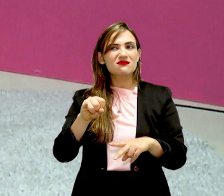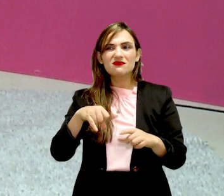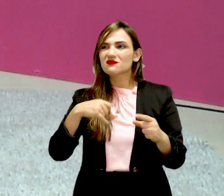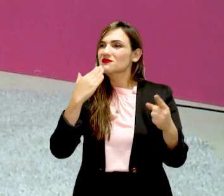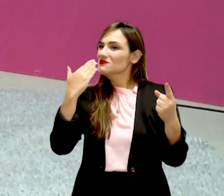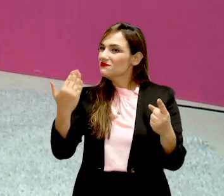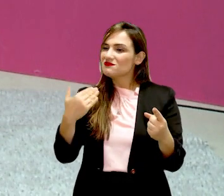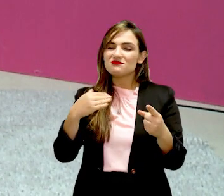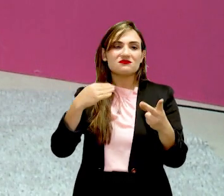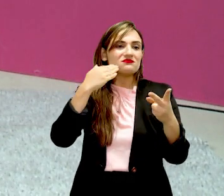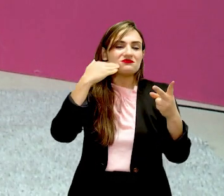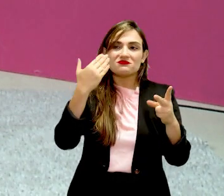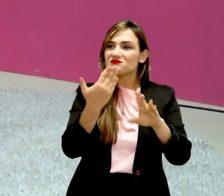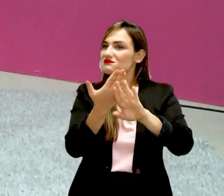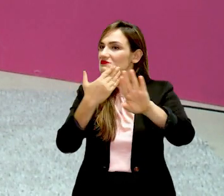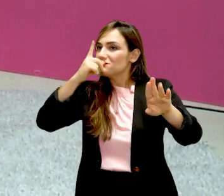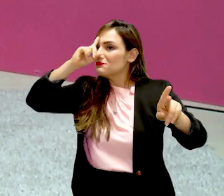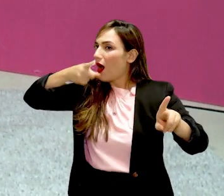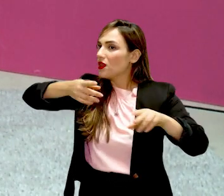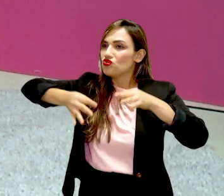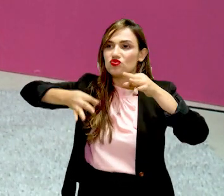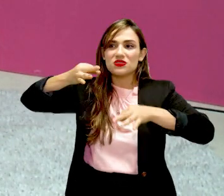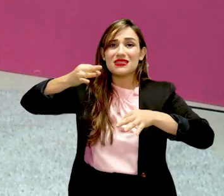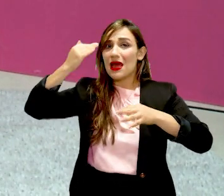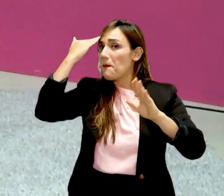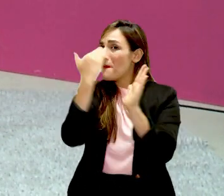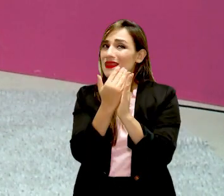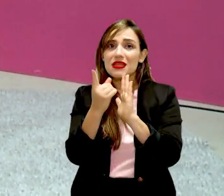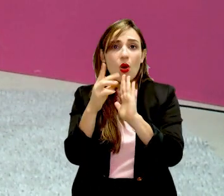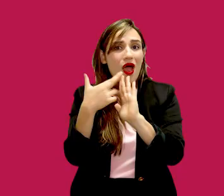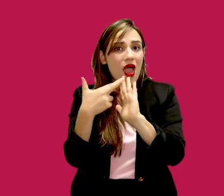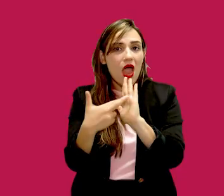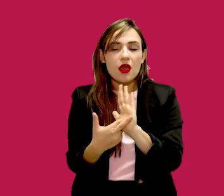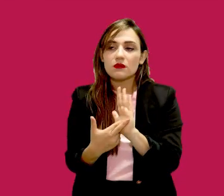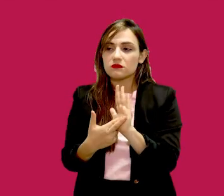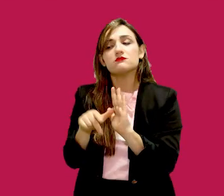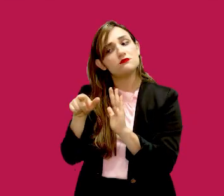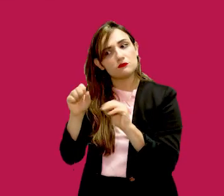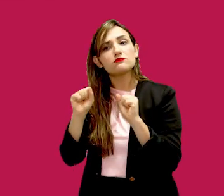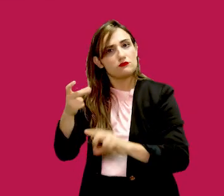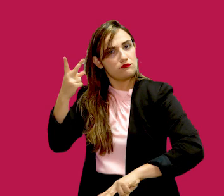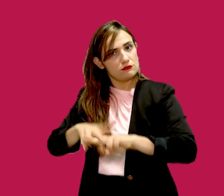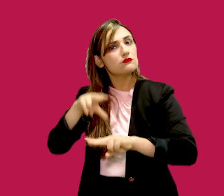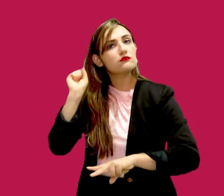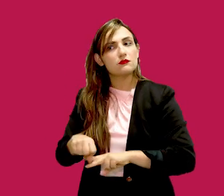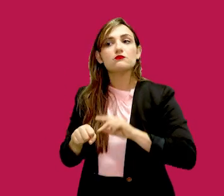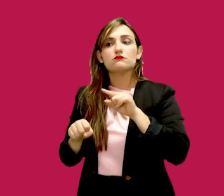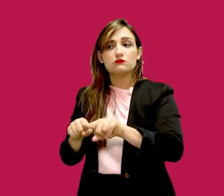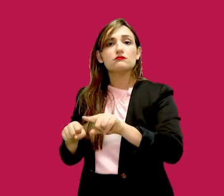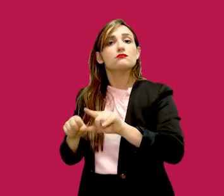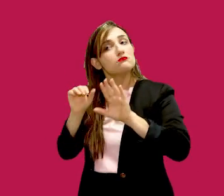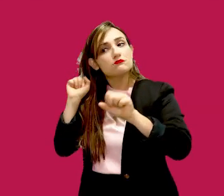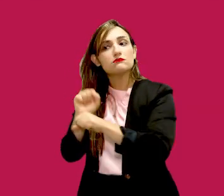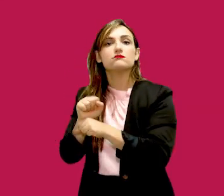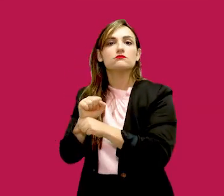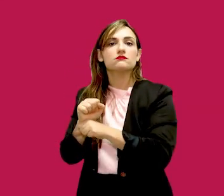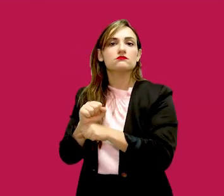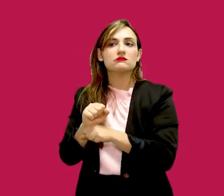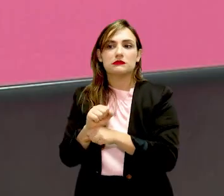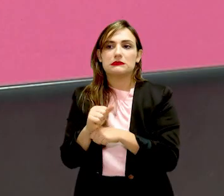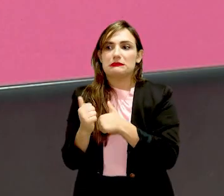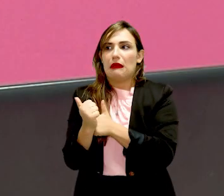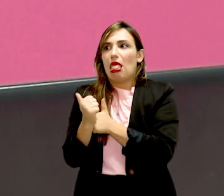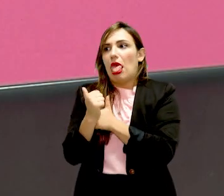dê resultado, esse perseguidor ele pode ser preso para que então cesse a perseguição com relação à